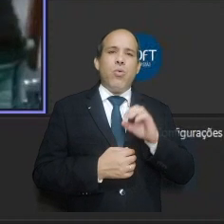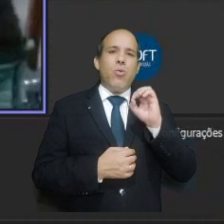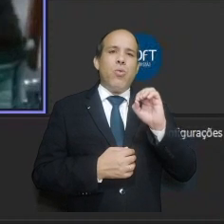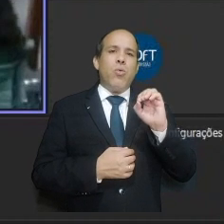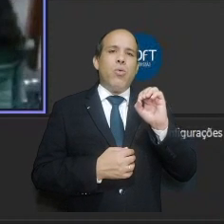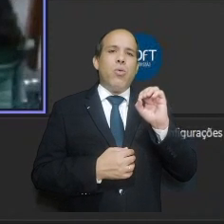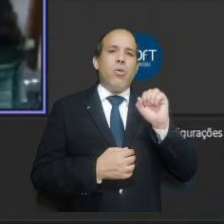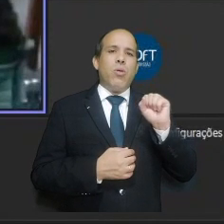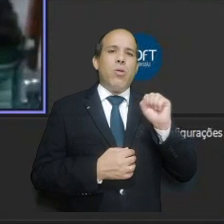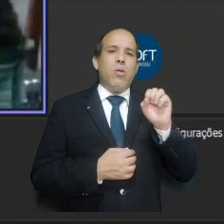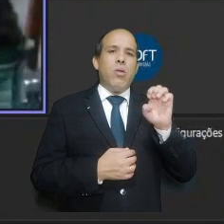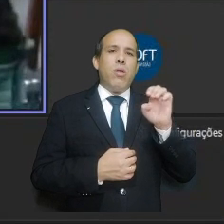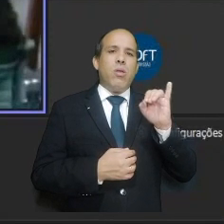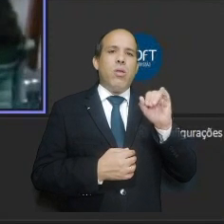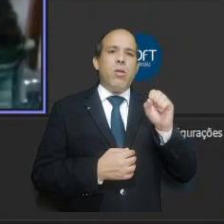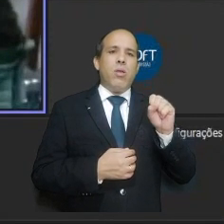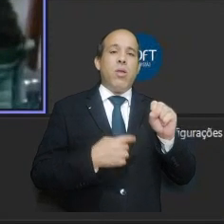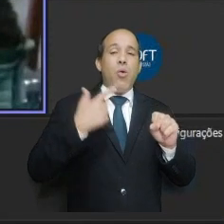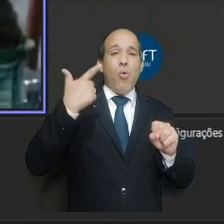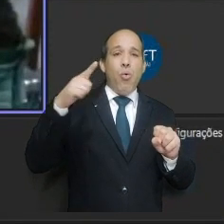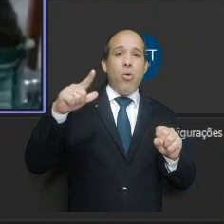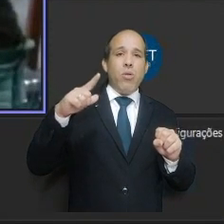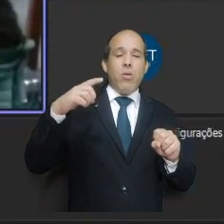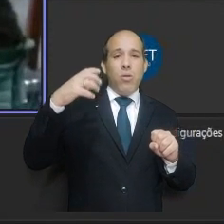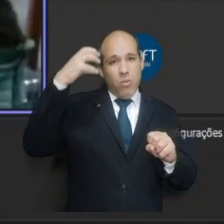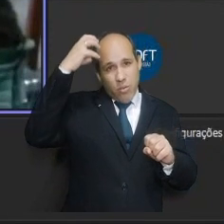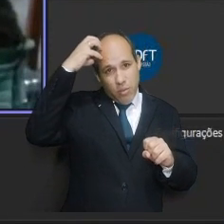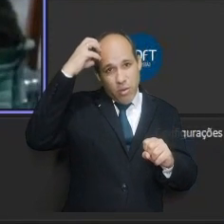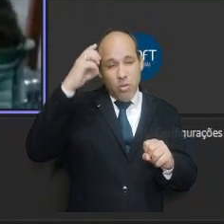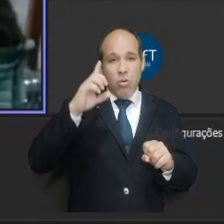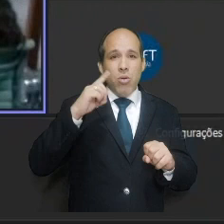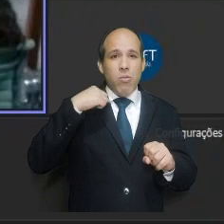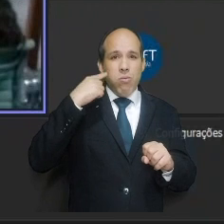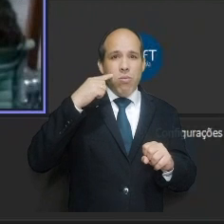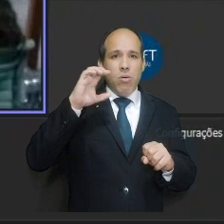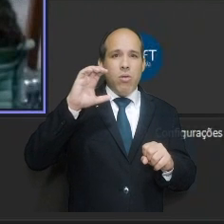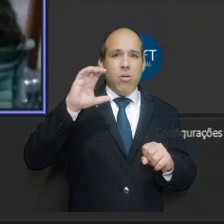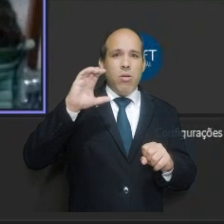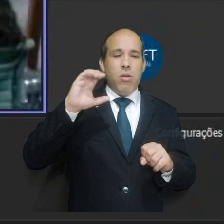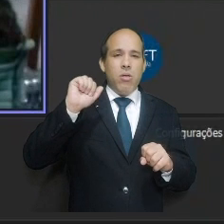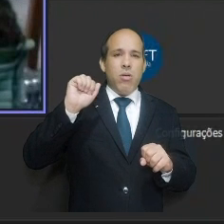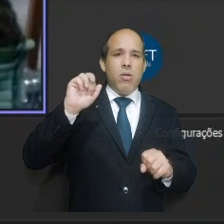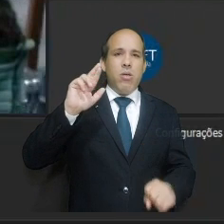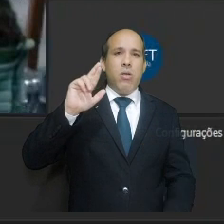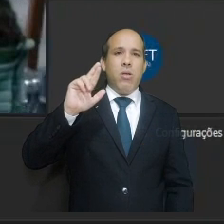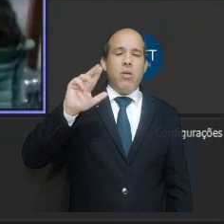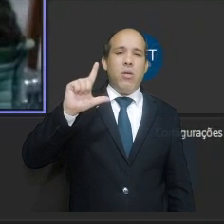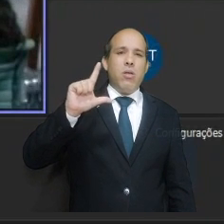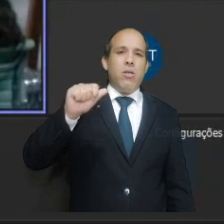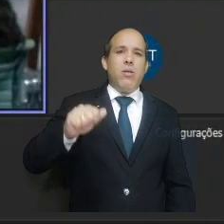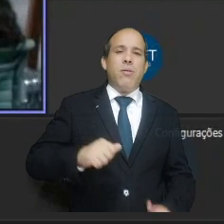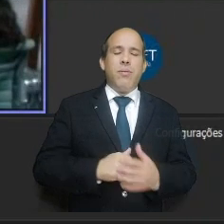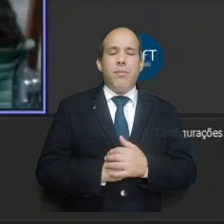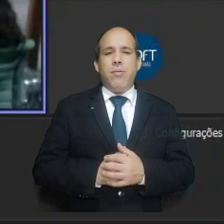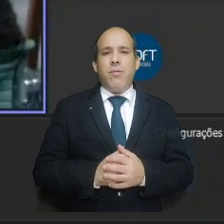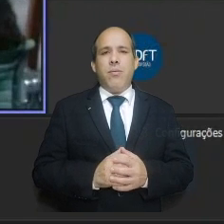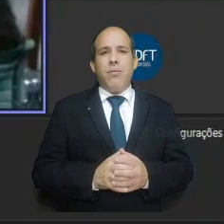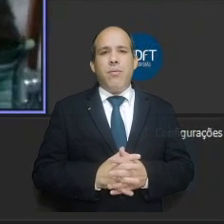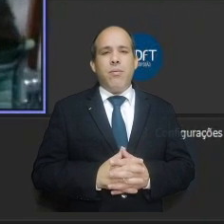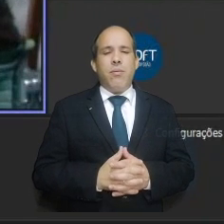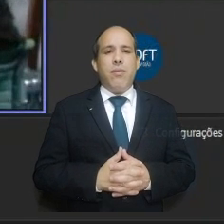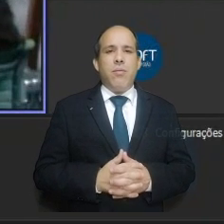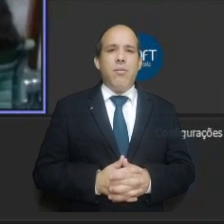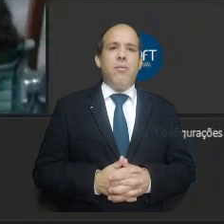doutor Oséias, e pela parte apelada, a doutora Carla. Presidente,